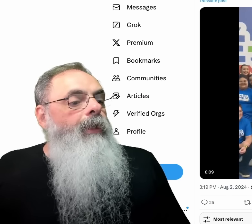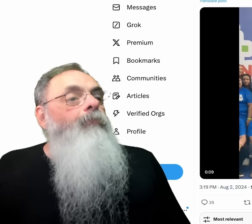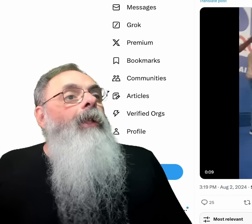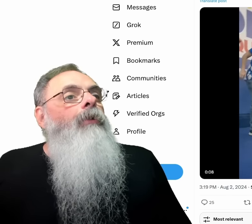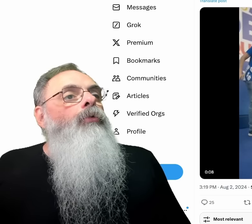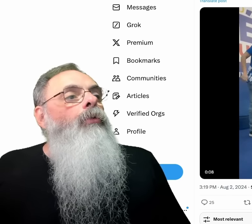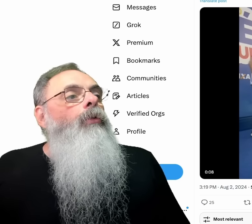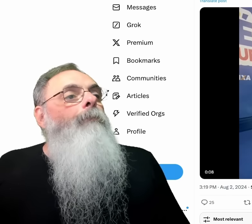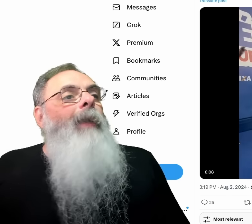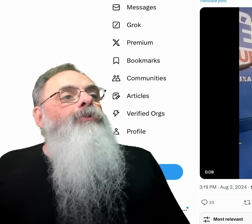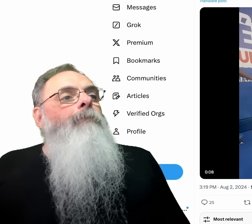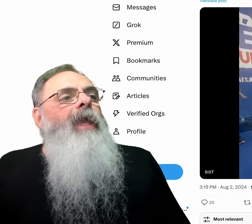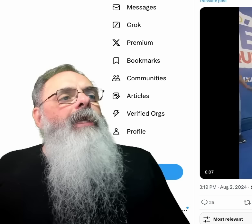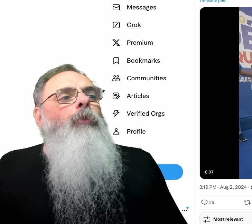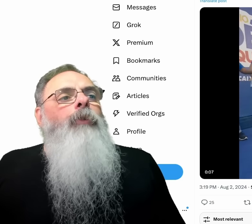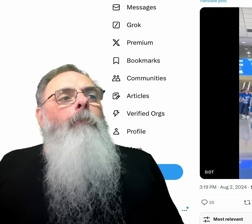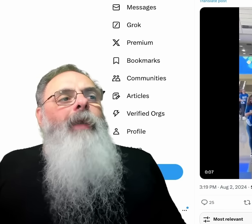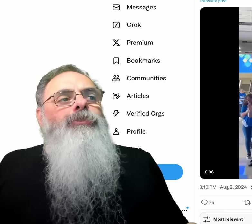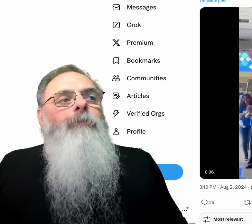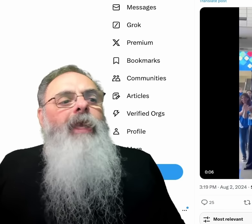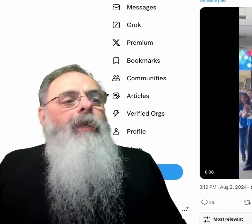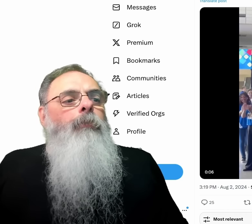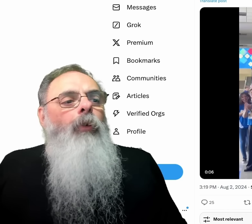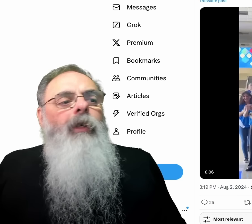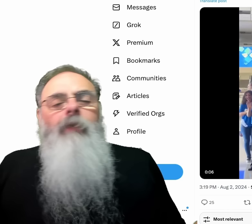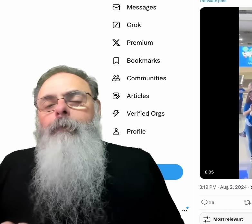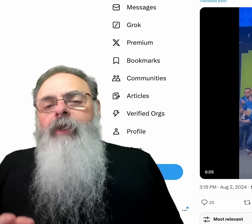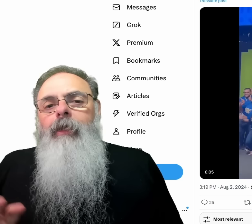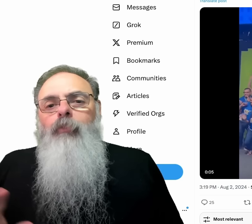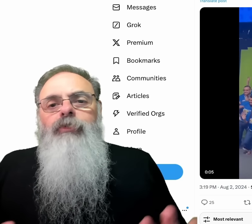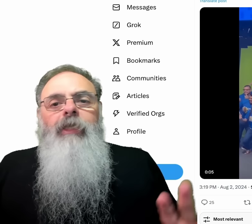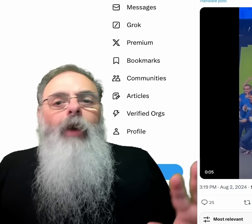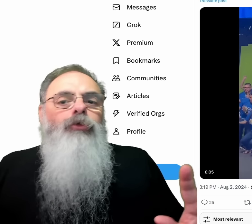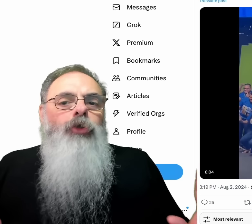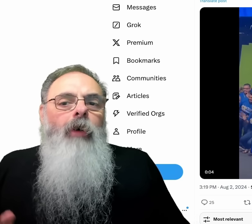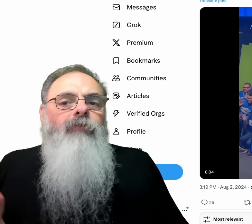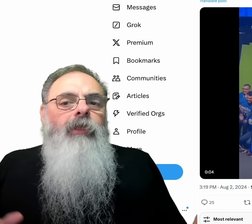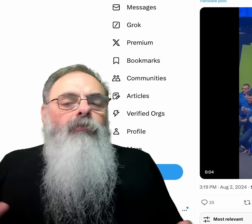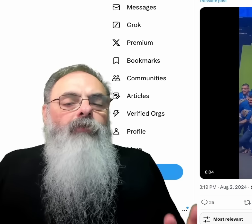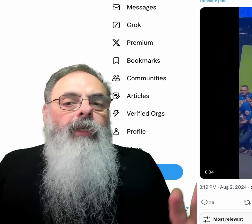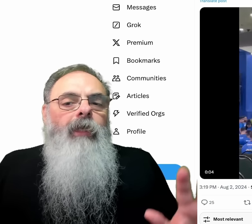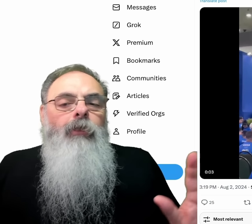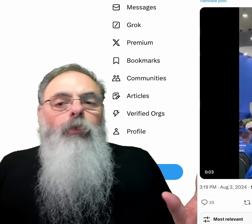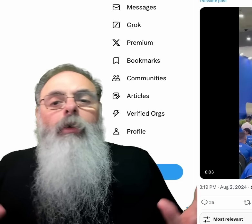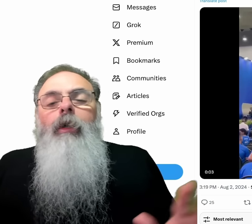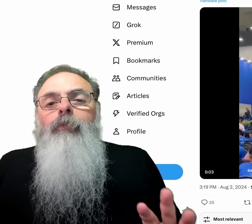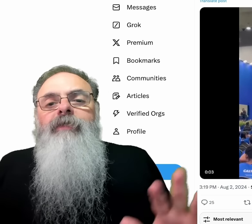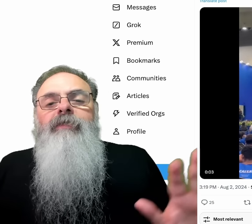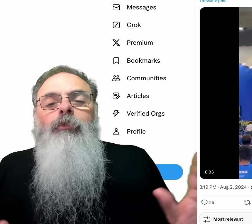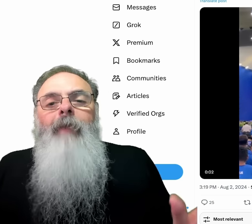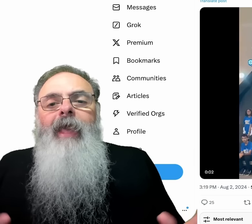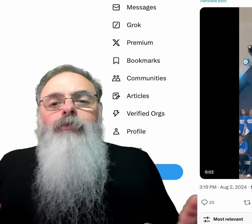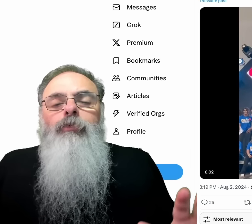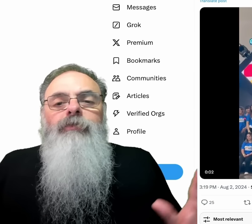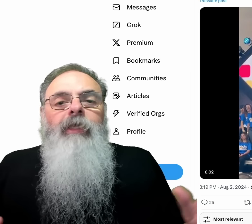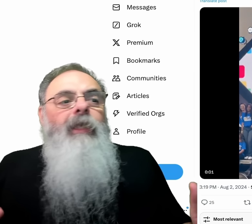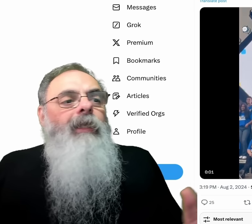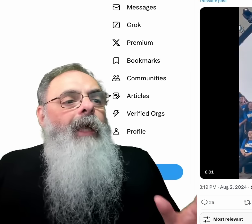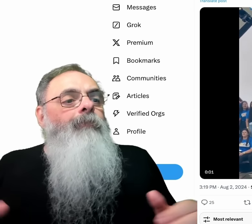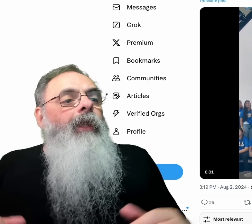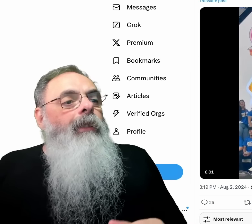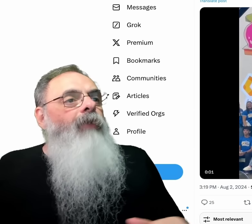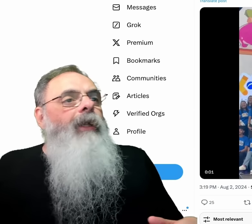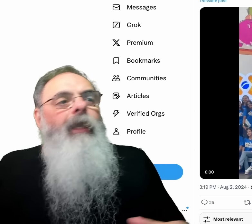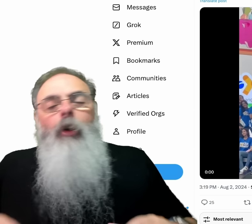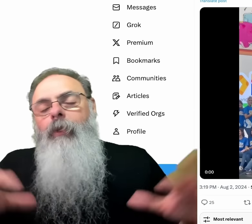cerimônia do pé de meia não porque o pé de meia é um programa para auxiliar o jovem que fica ali no no ensino médio não sei que